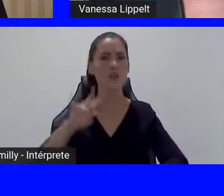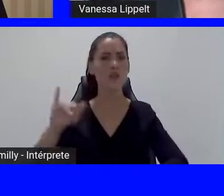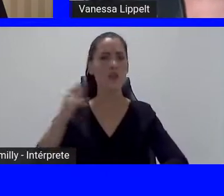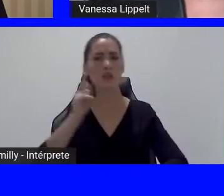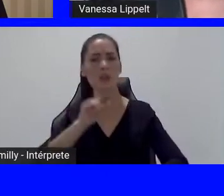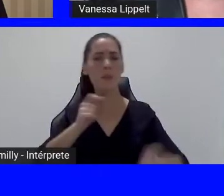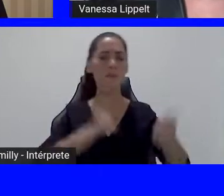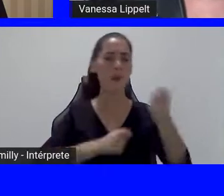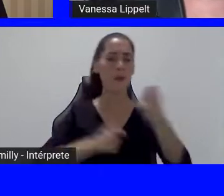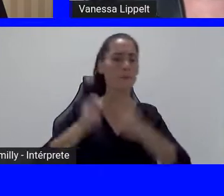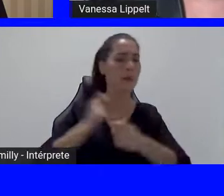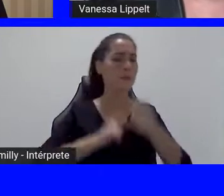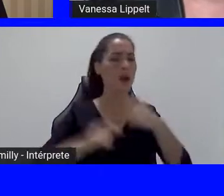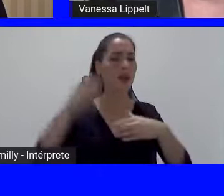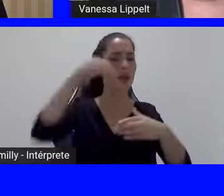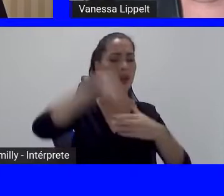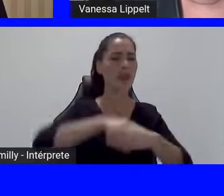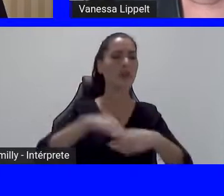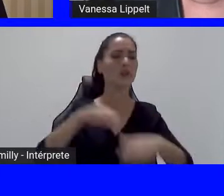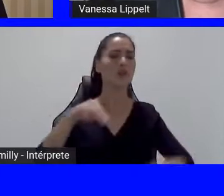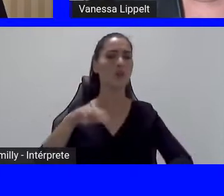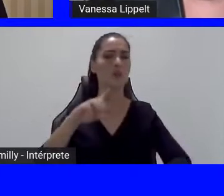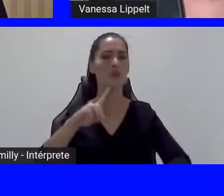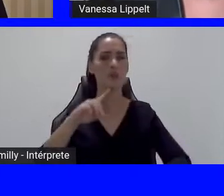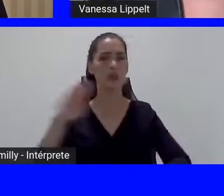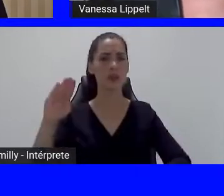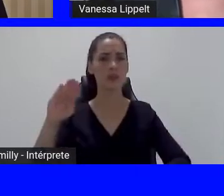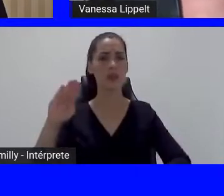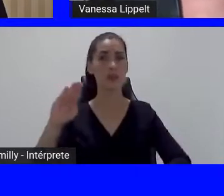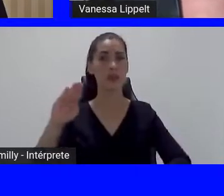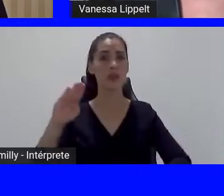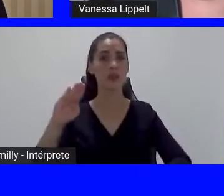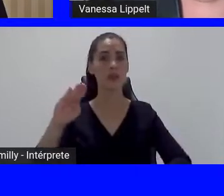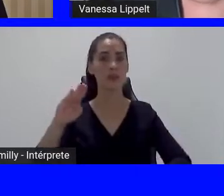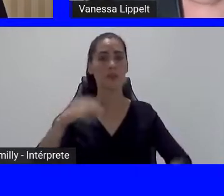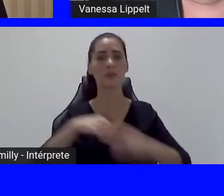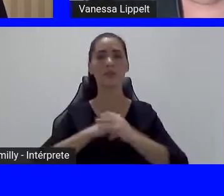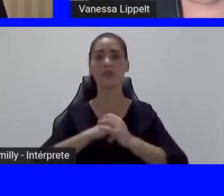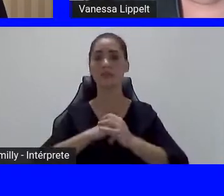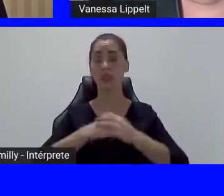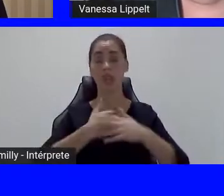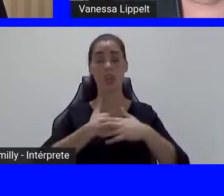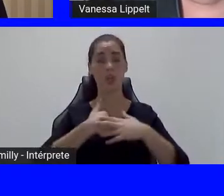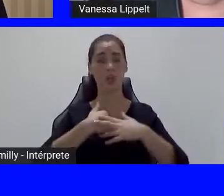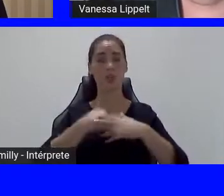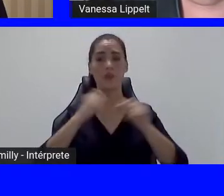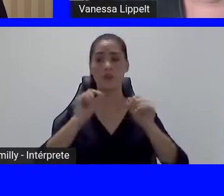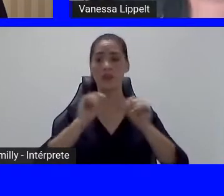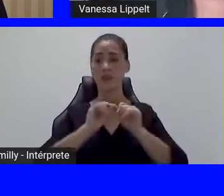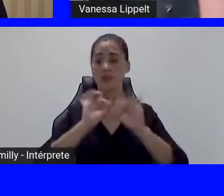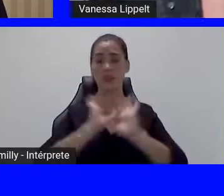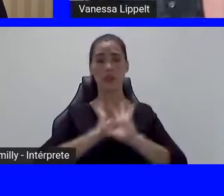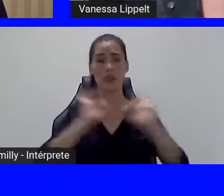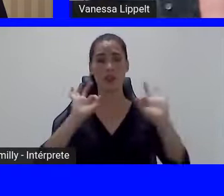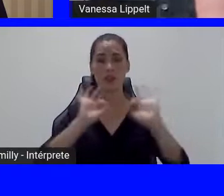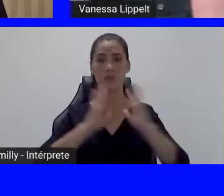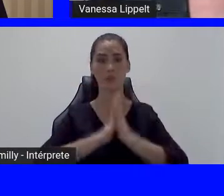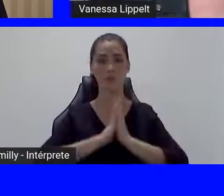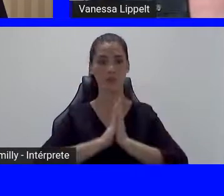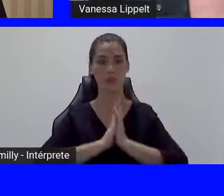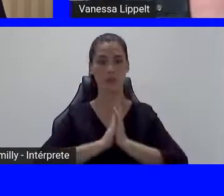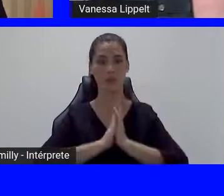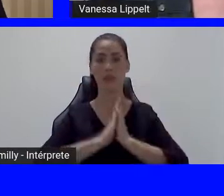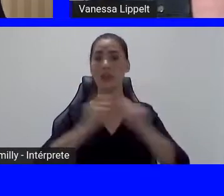em torno da sua candidatura? Nem eu vou fazer e nenhum pré-candidato do centro vai conseguir fazer com o seu próprio